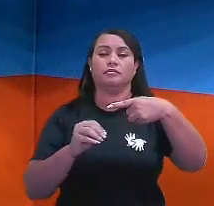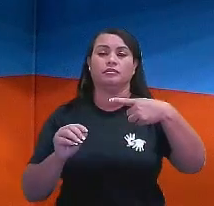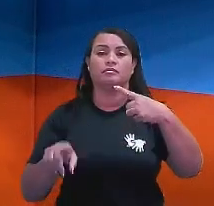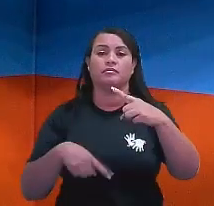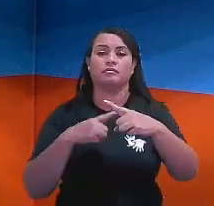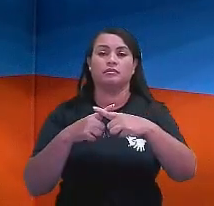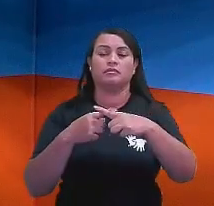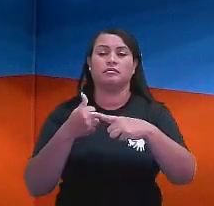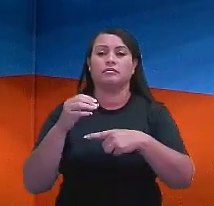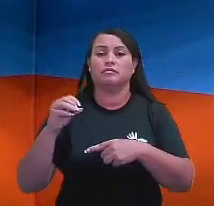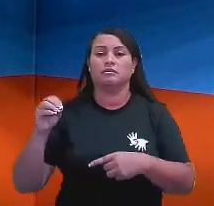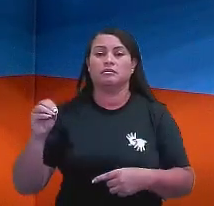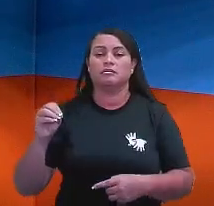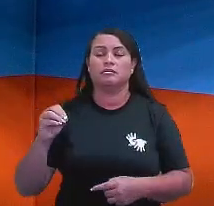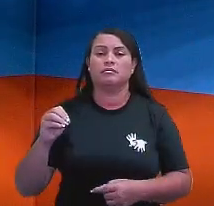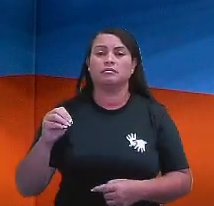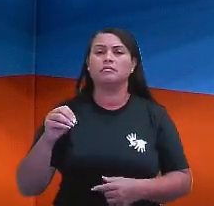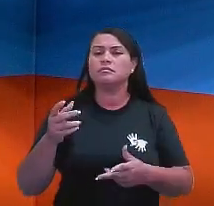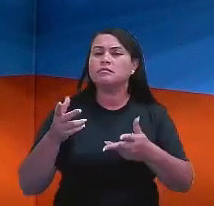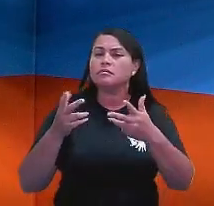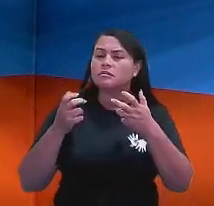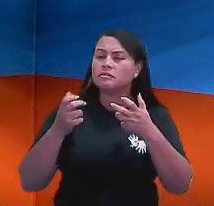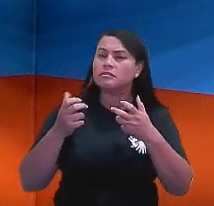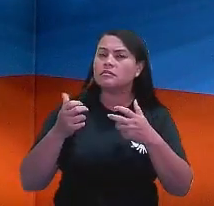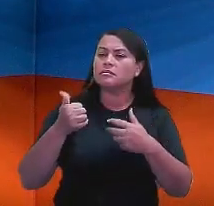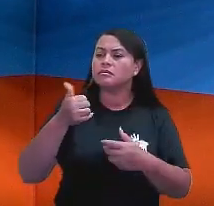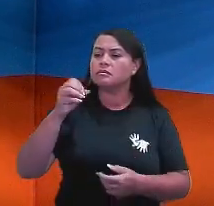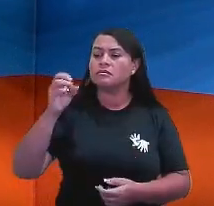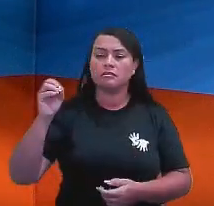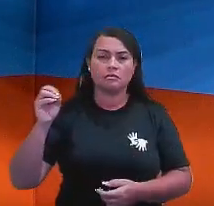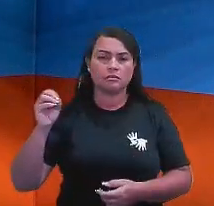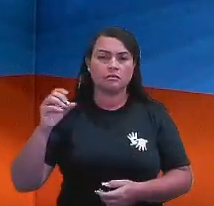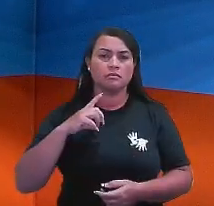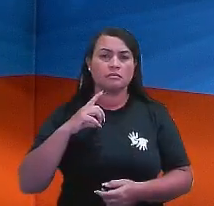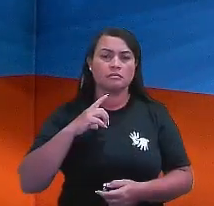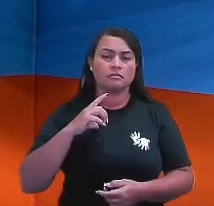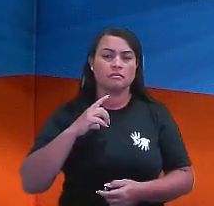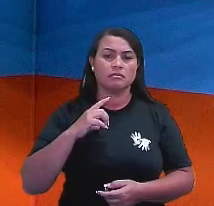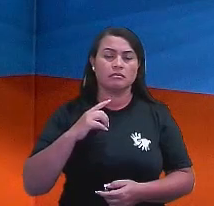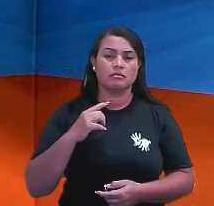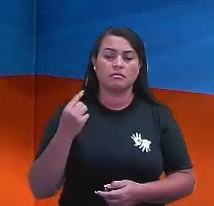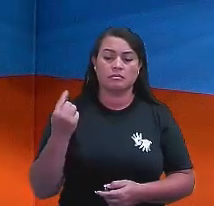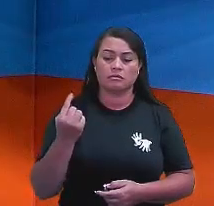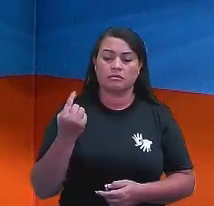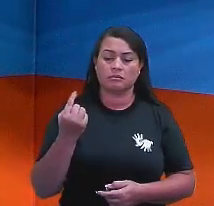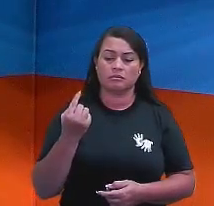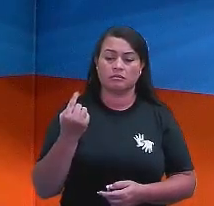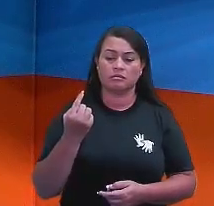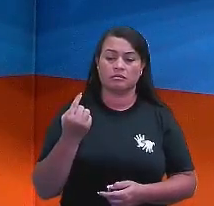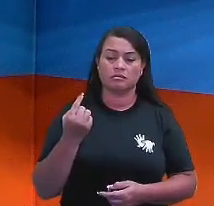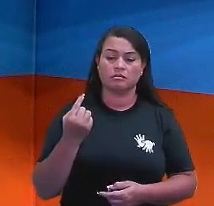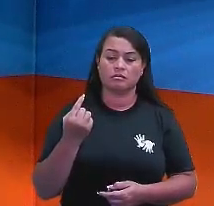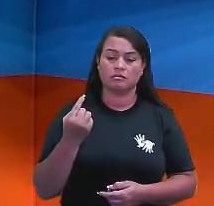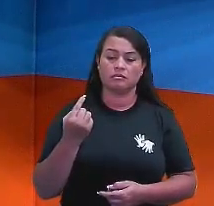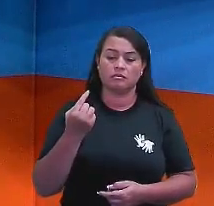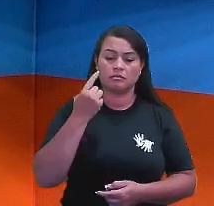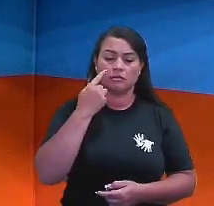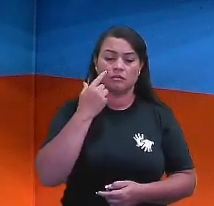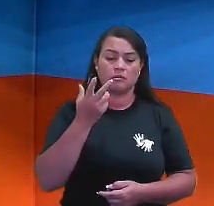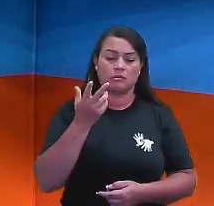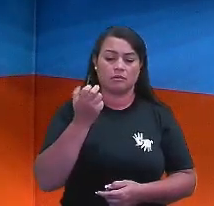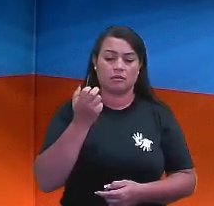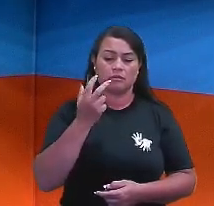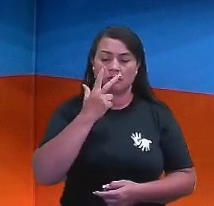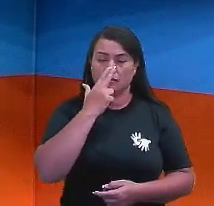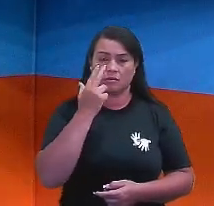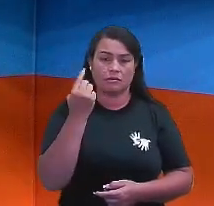100, percebam que o 100 aí tá como se estivesse no numerador, o 100 que está sozinho, né? Tá aí na mesma altura do